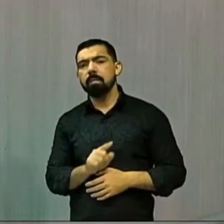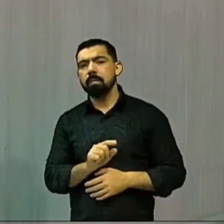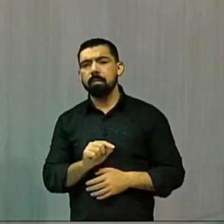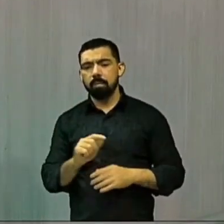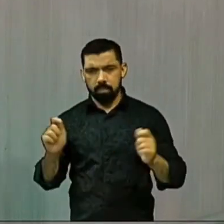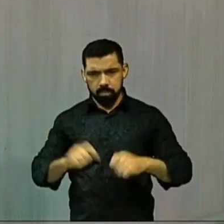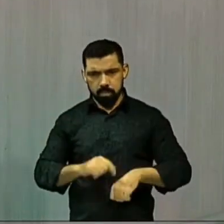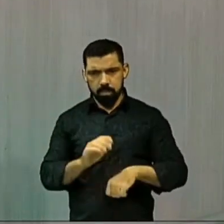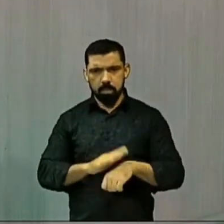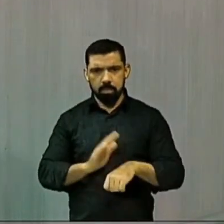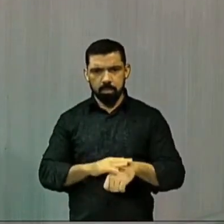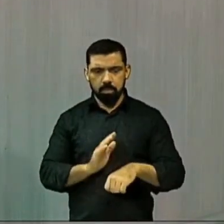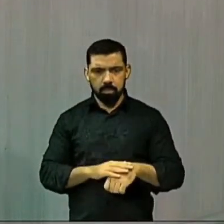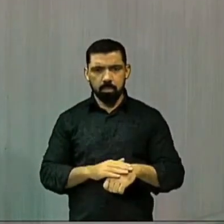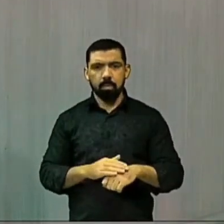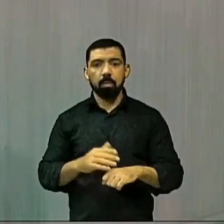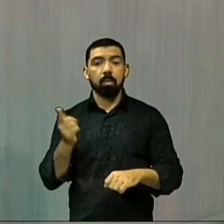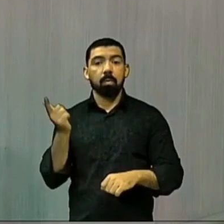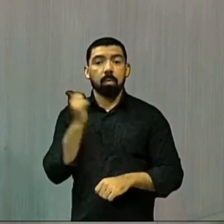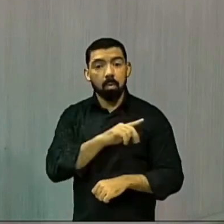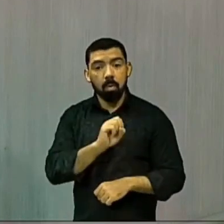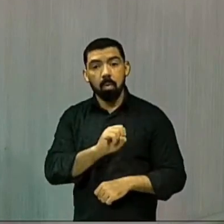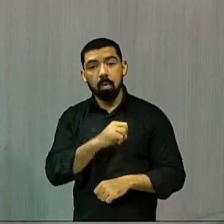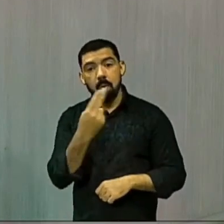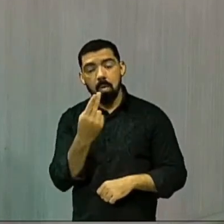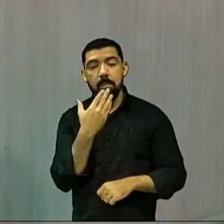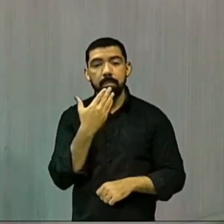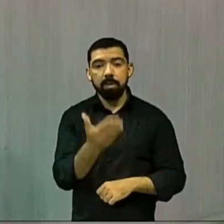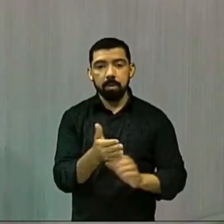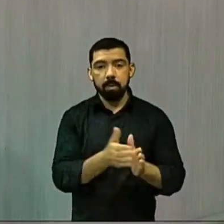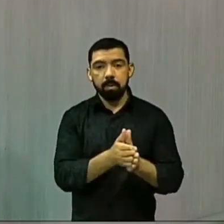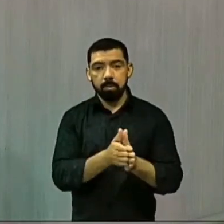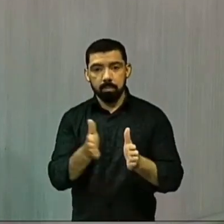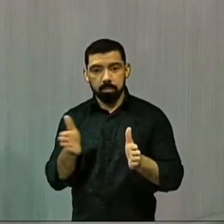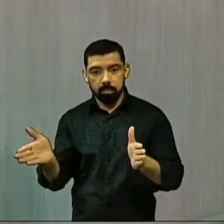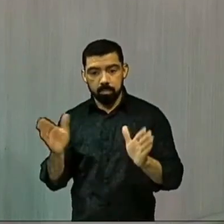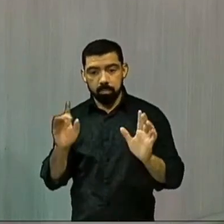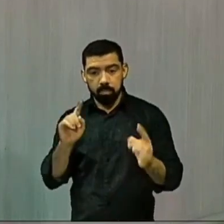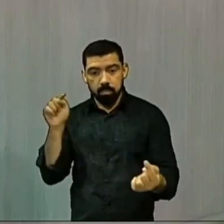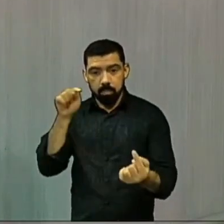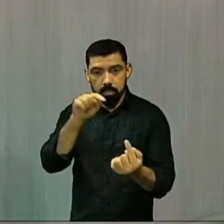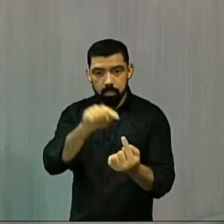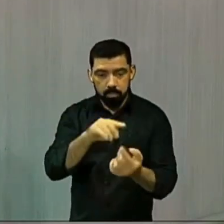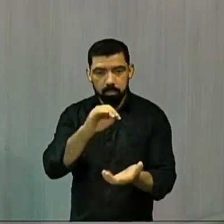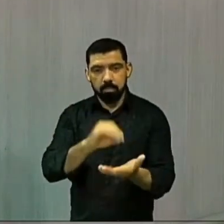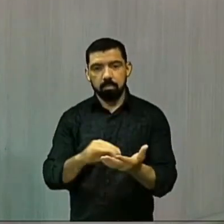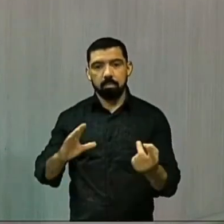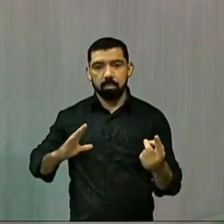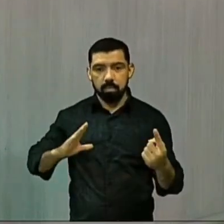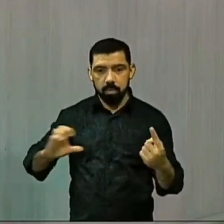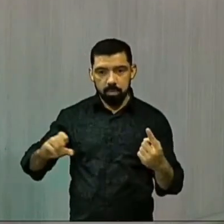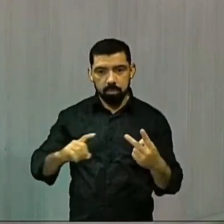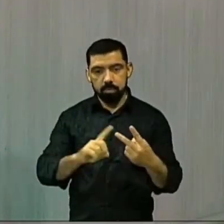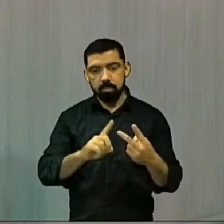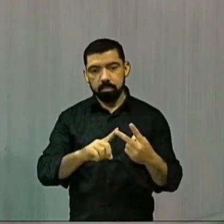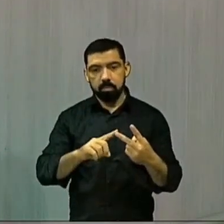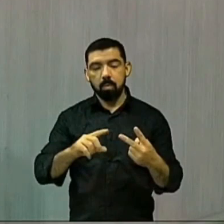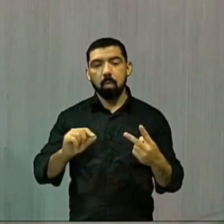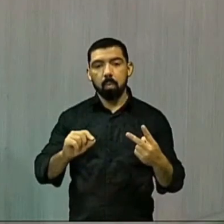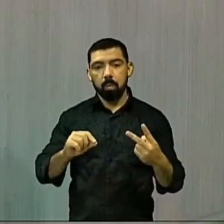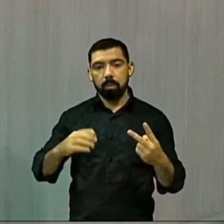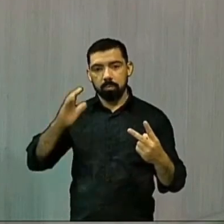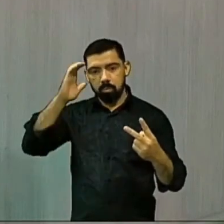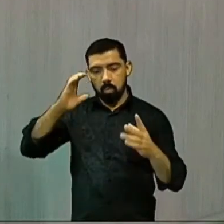instaurar ou avocar-se processos relacionados à falta de ética ou disciplinar,